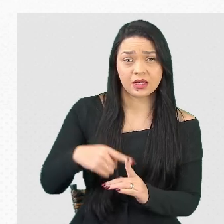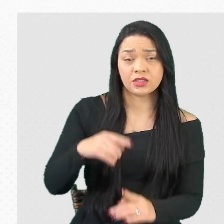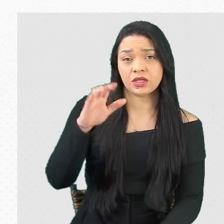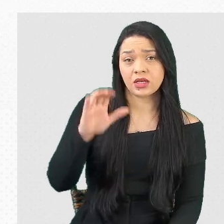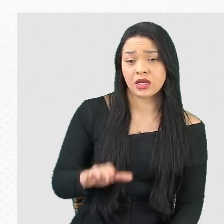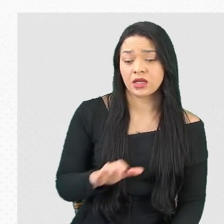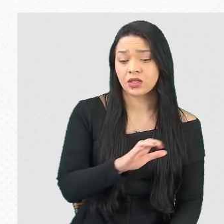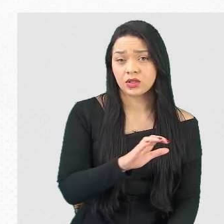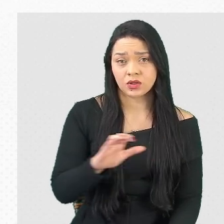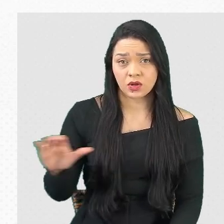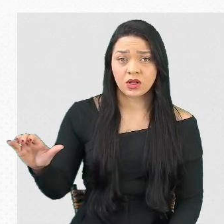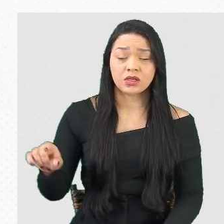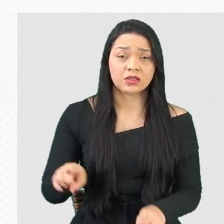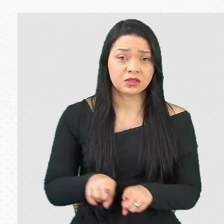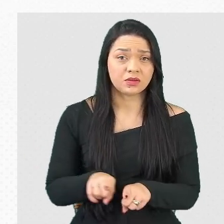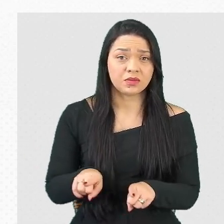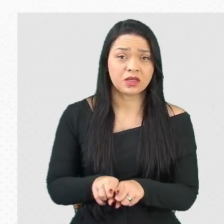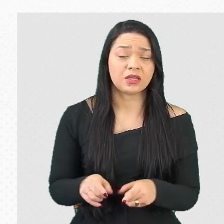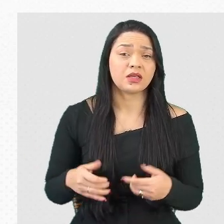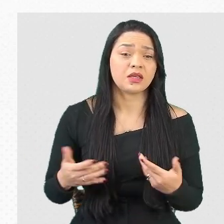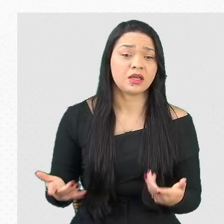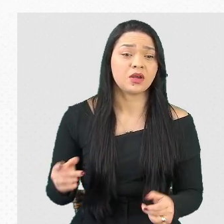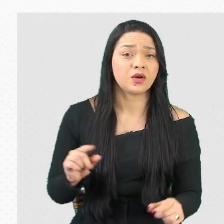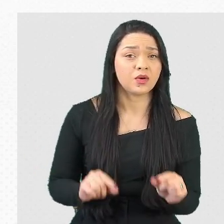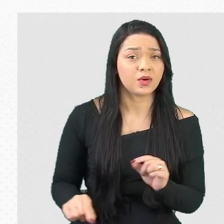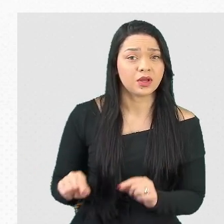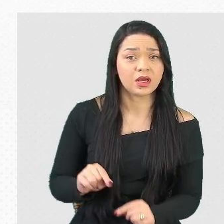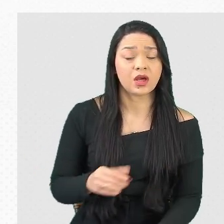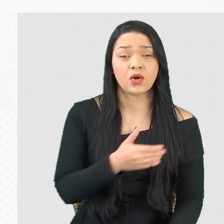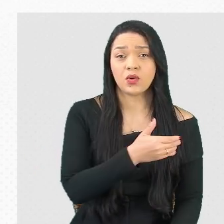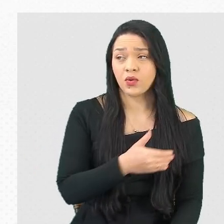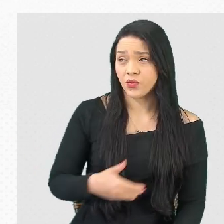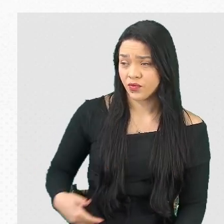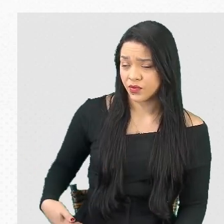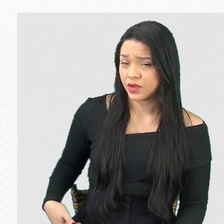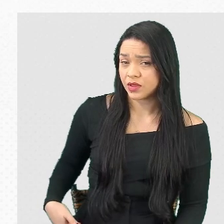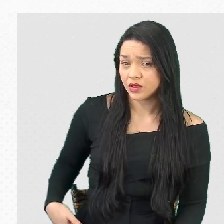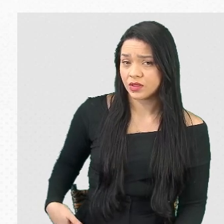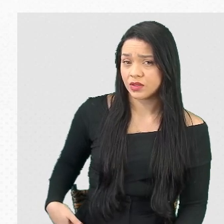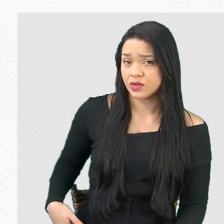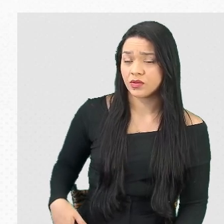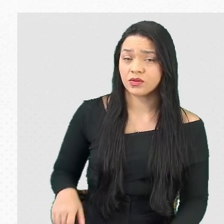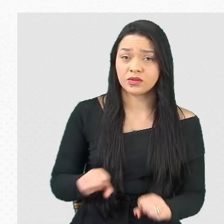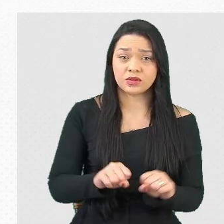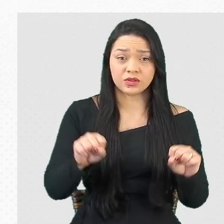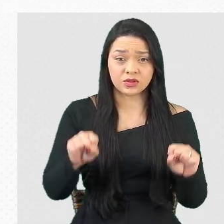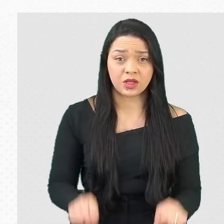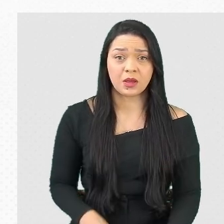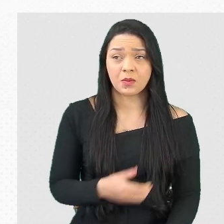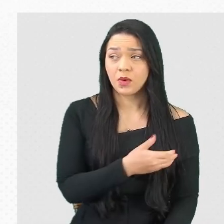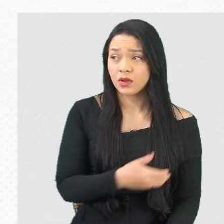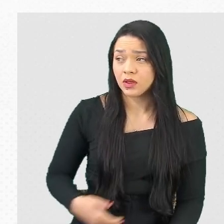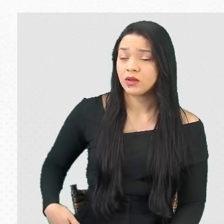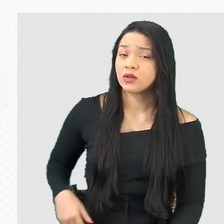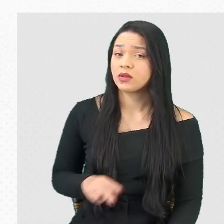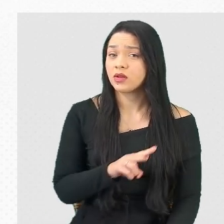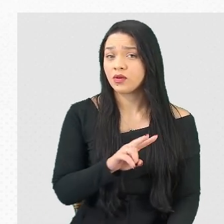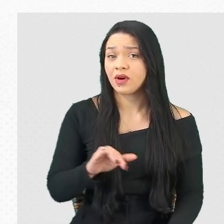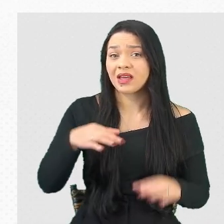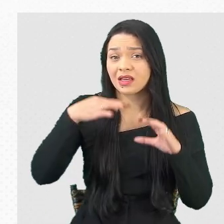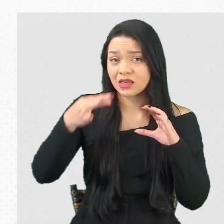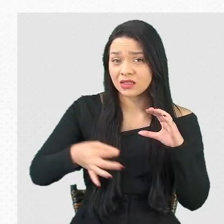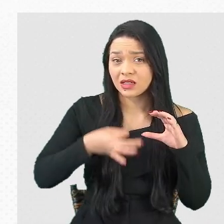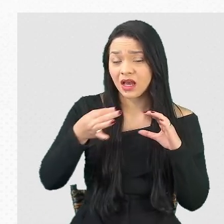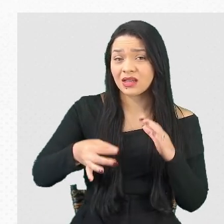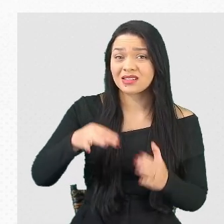e você tinha, politicamente, o absolutismo, ou poder monárquico. Então, esses vão criticar, eles vão, de